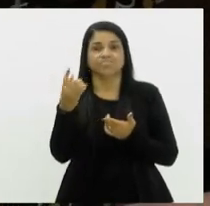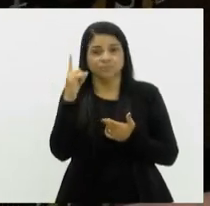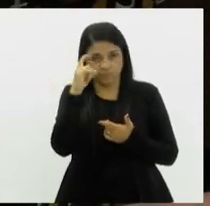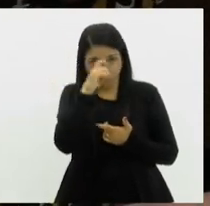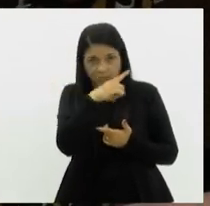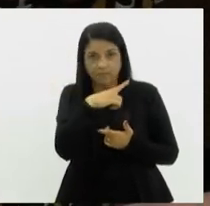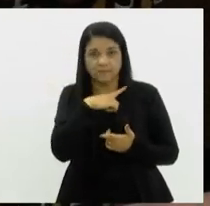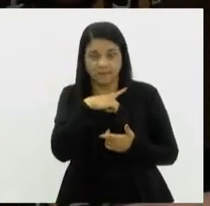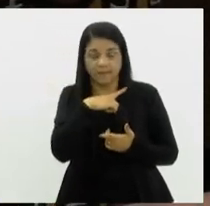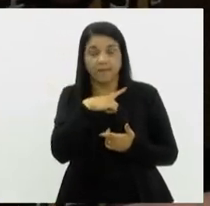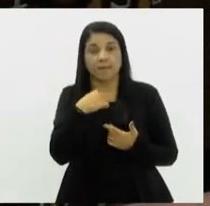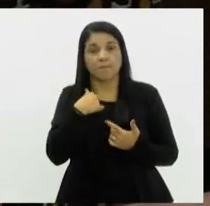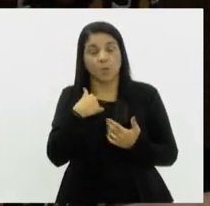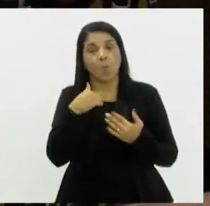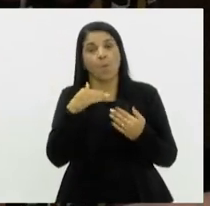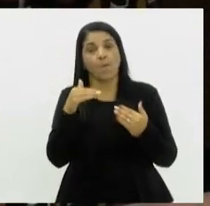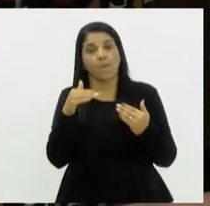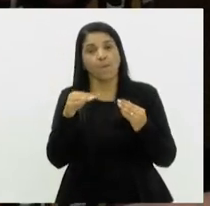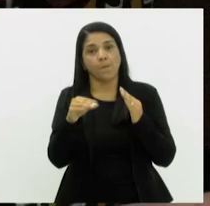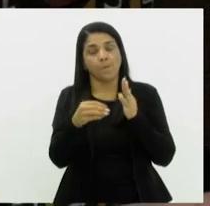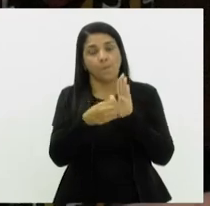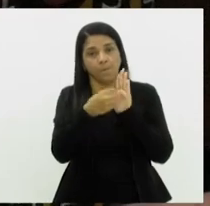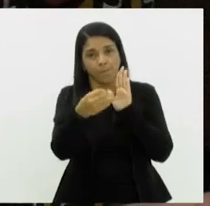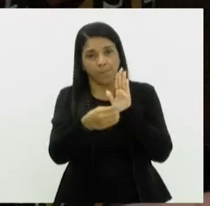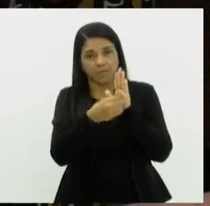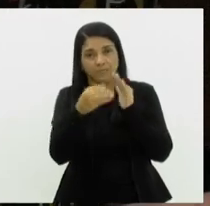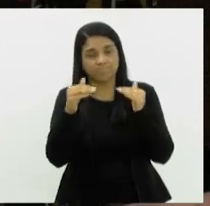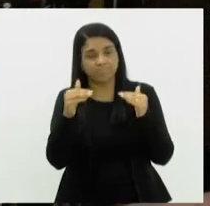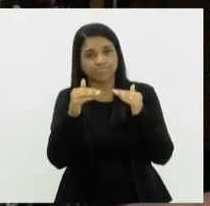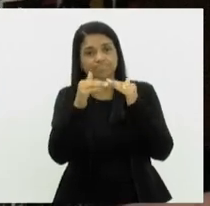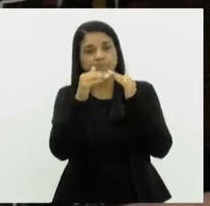parecer é favorável ao projeto de lei número